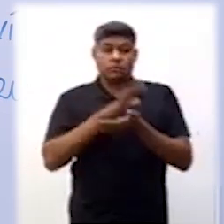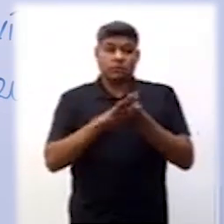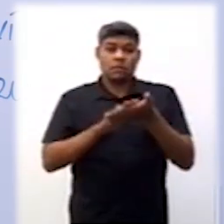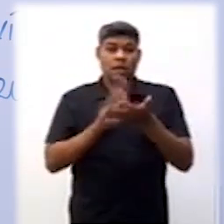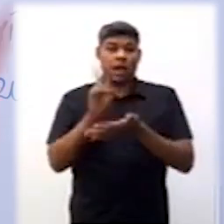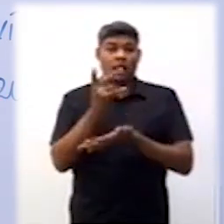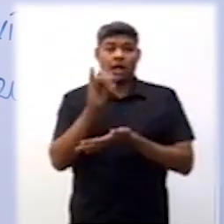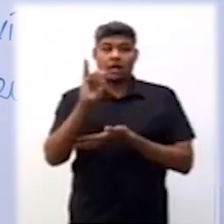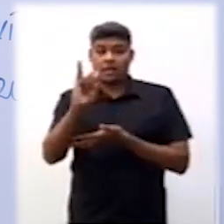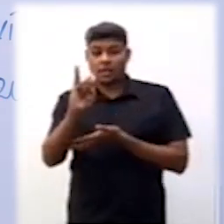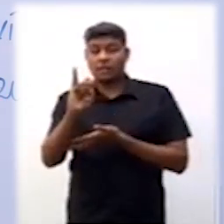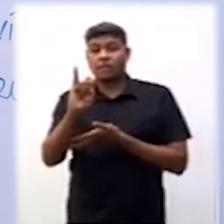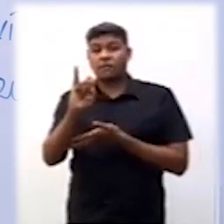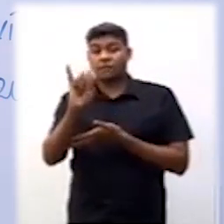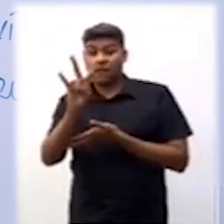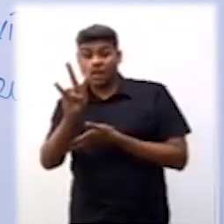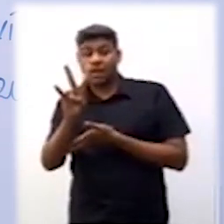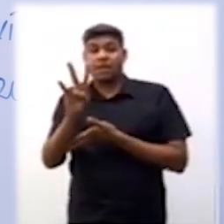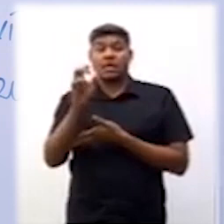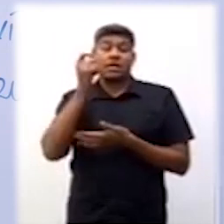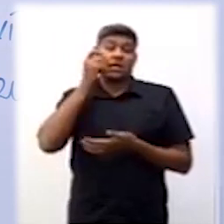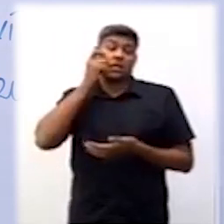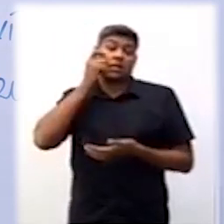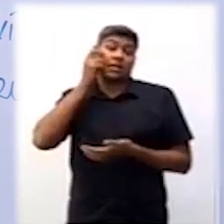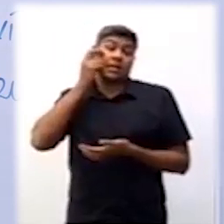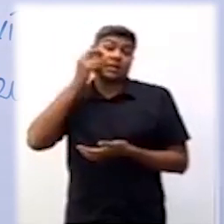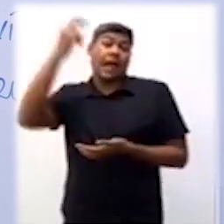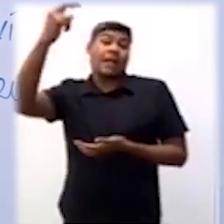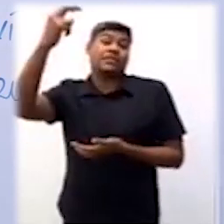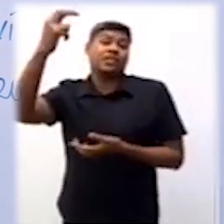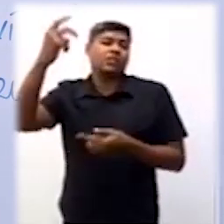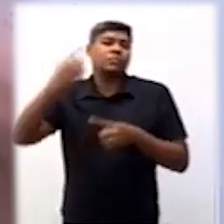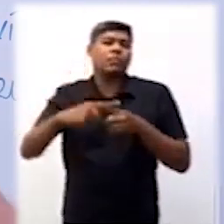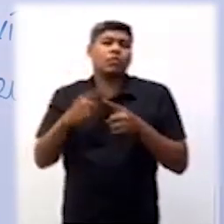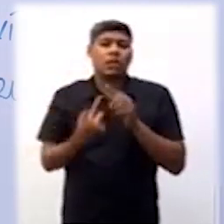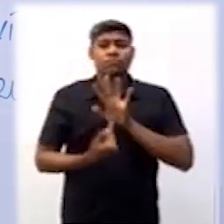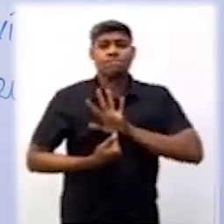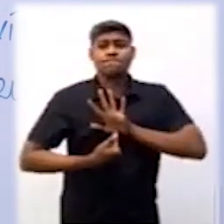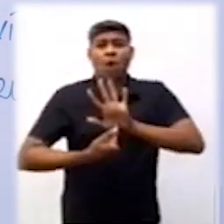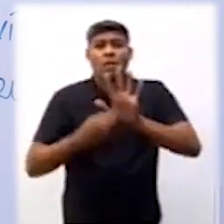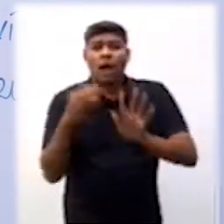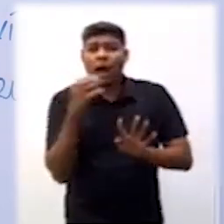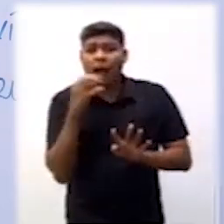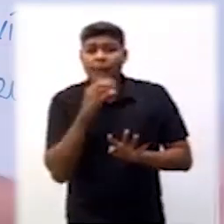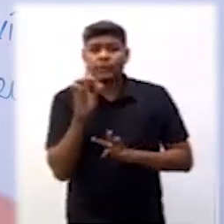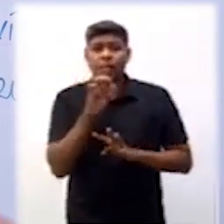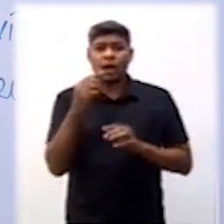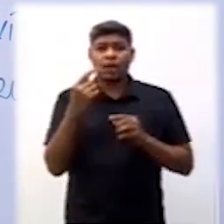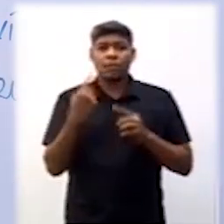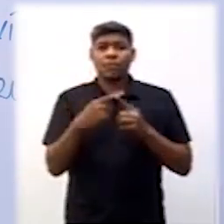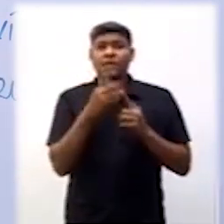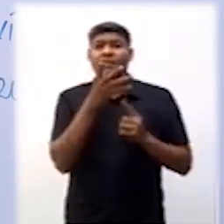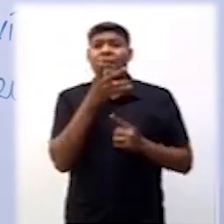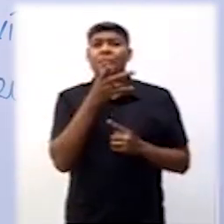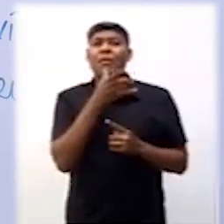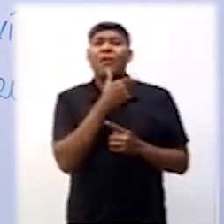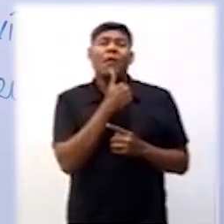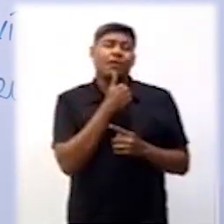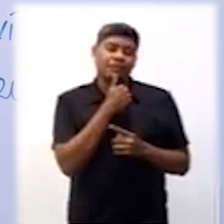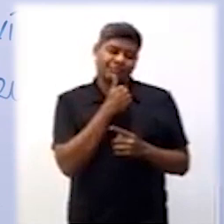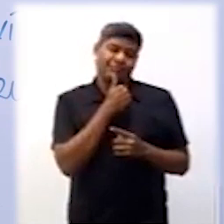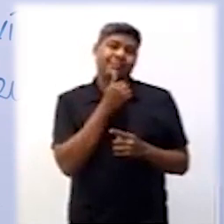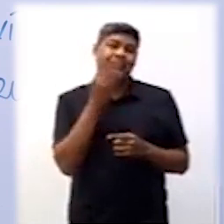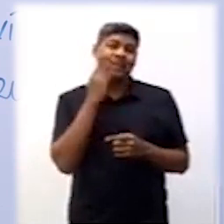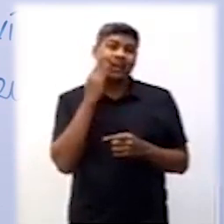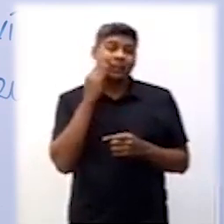HIV um vírus muito inteligente. Por que é um vírus muito inteligente? Porque é um vírus que ele não manifesta logo, ele demora para manifestar a doença. Então isso é